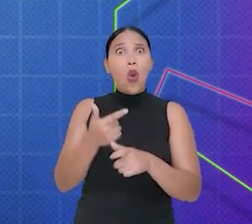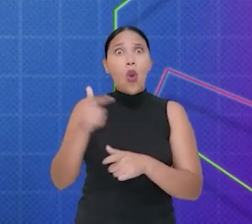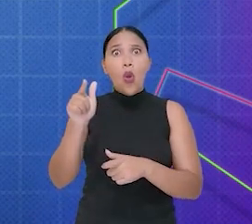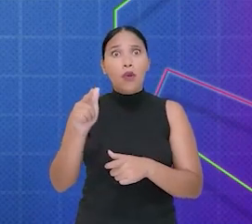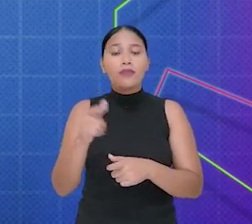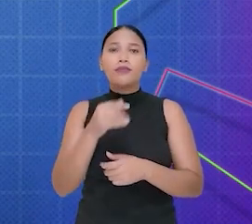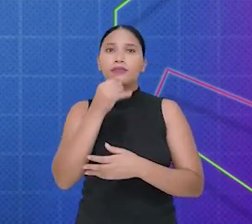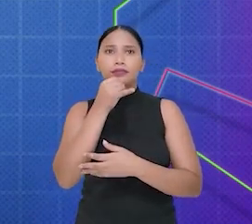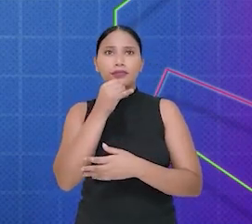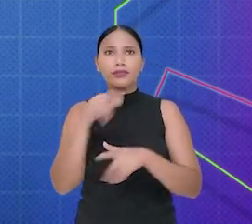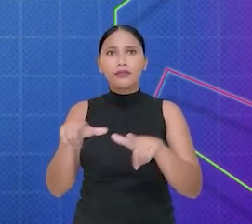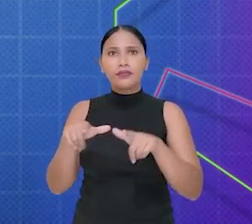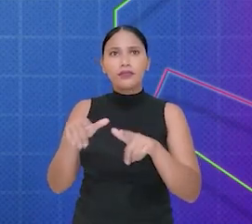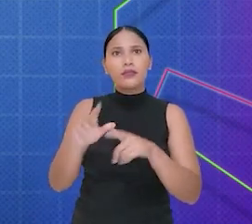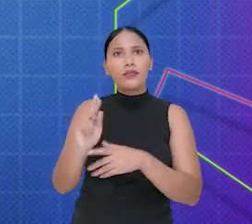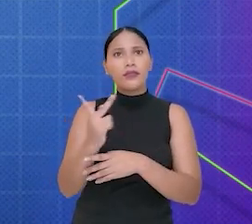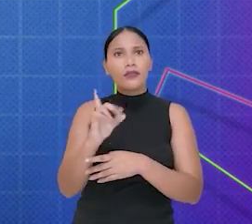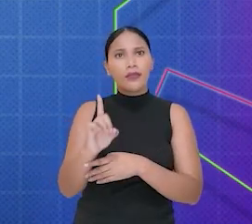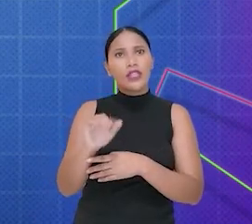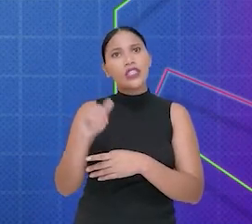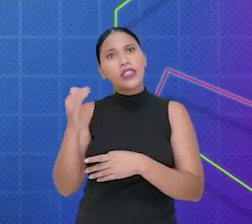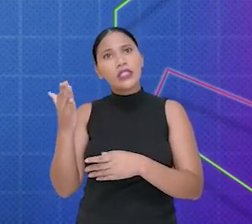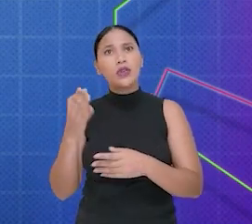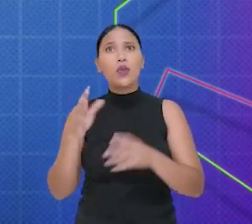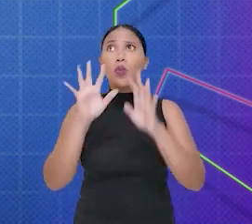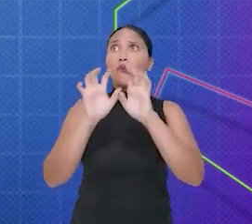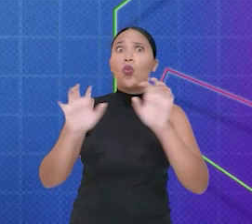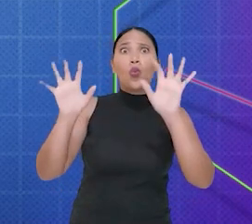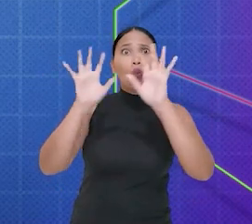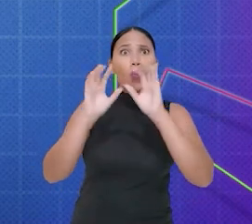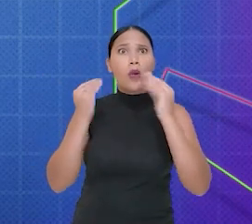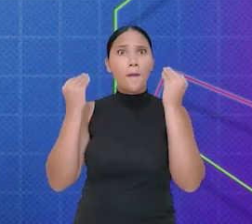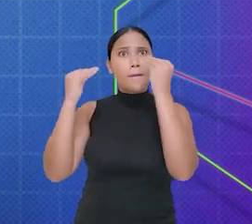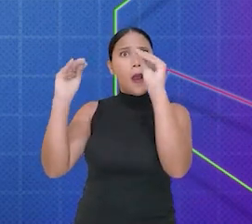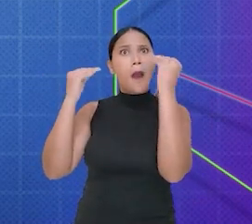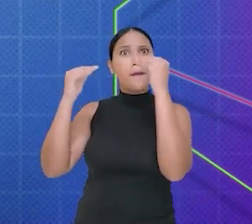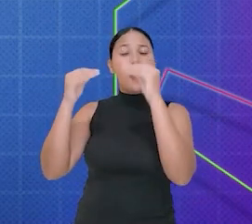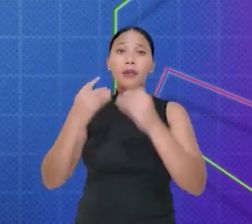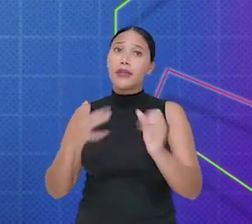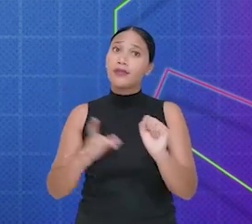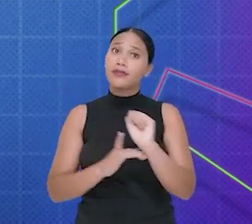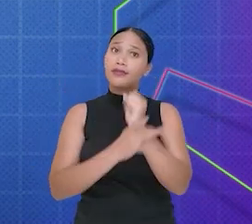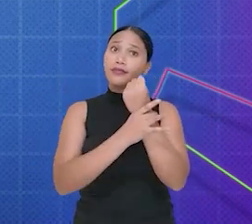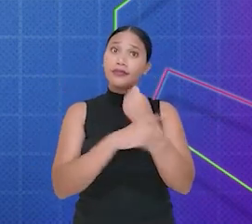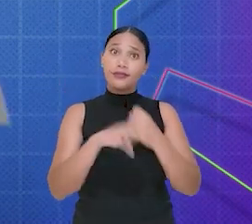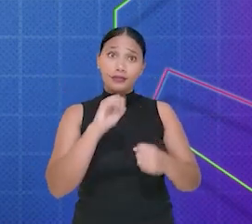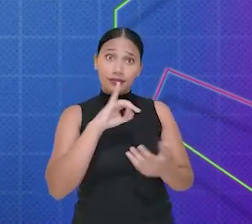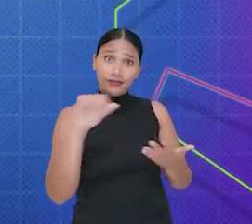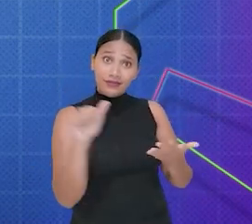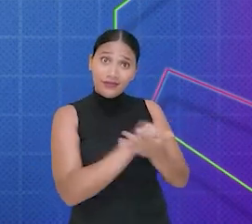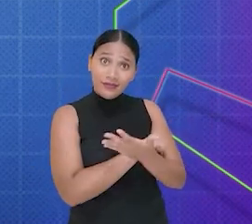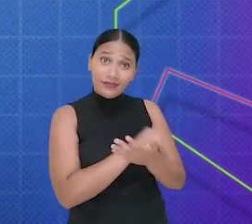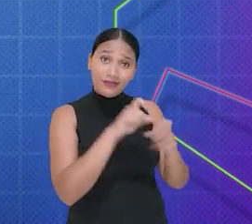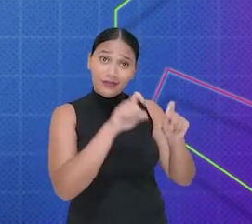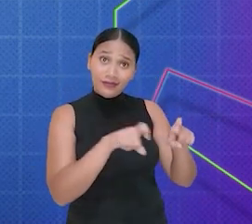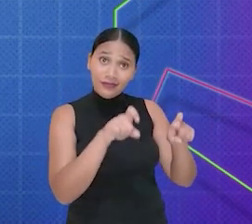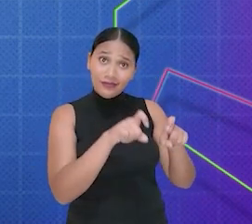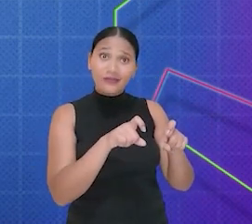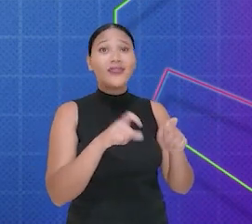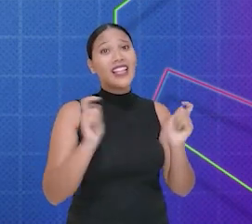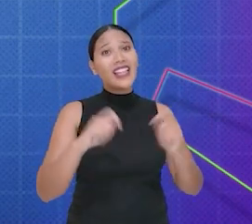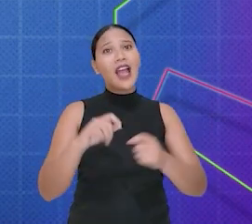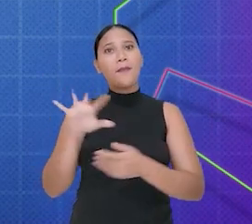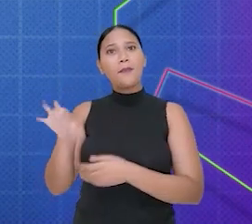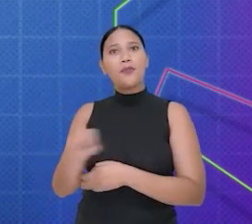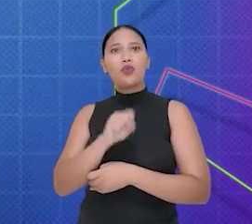em algum outro local, como um disco rígido externo ou nuvem. Isso garantirá que, se você excluir acidentalmente um arquivo